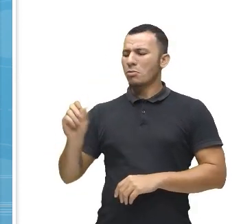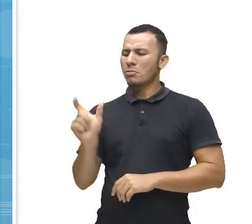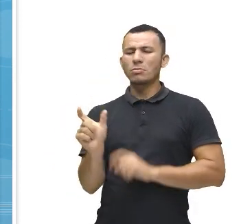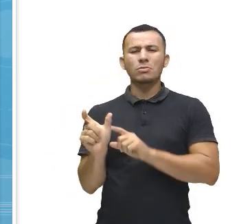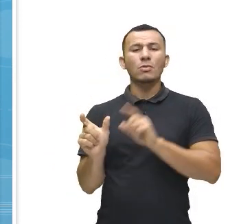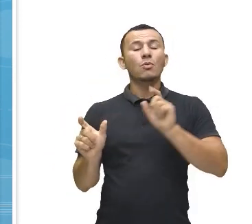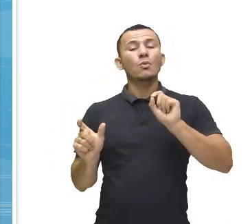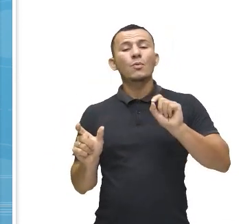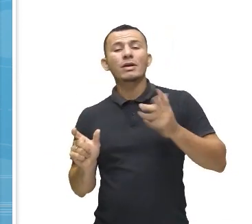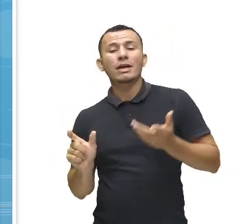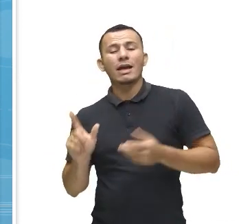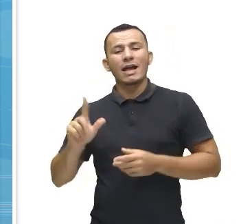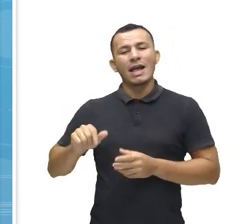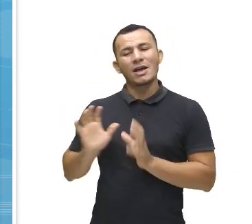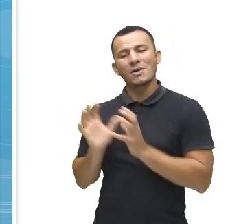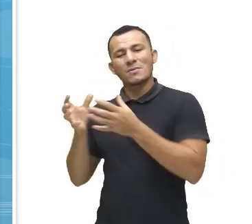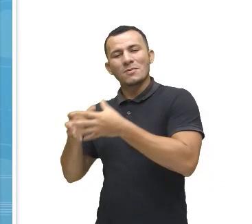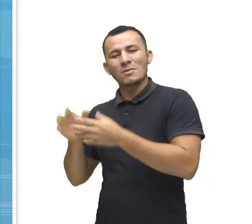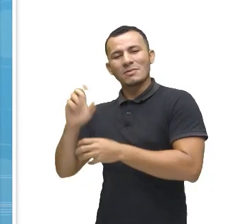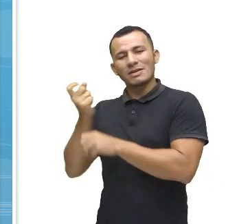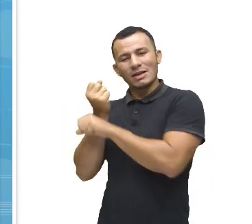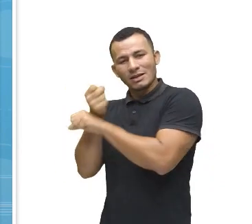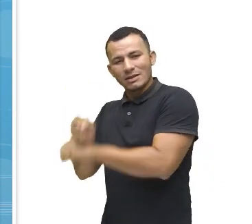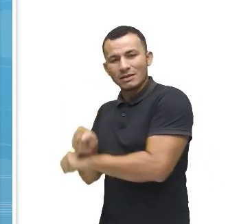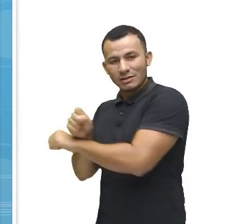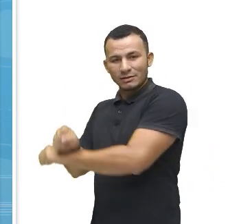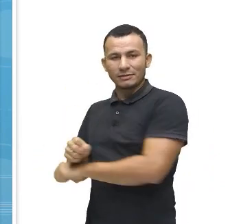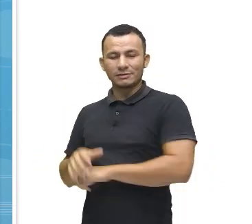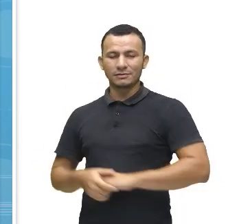é o Quilombo dos Palmares.